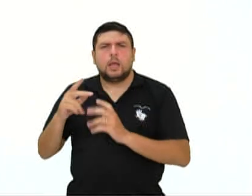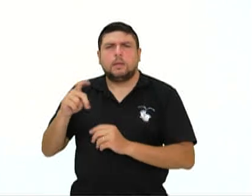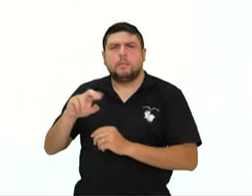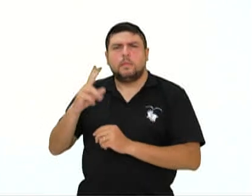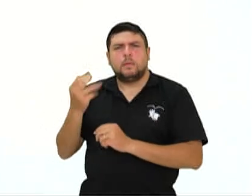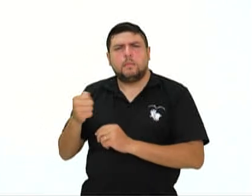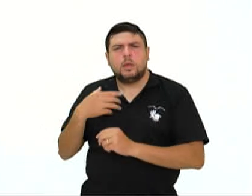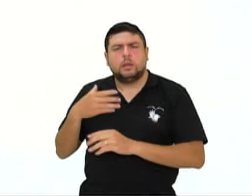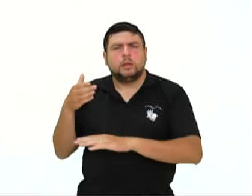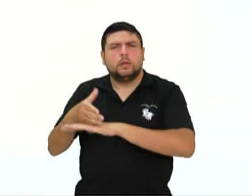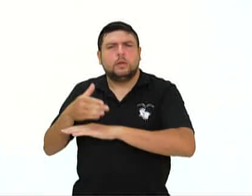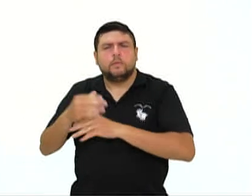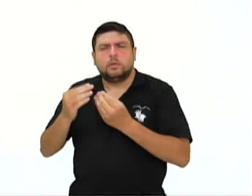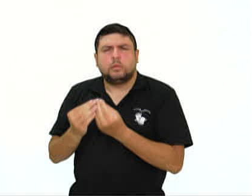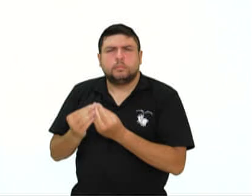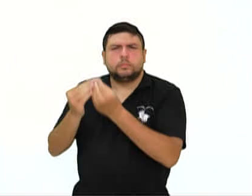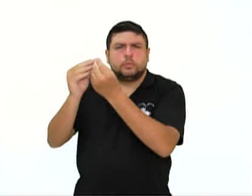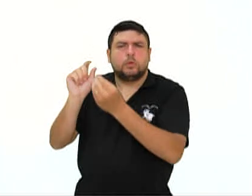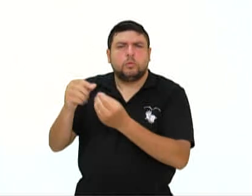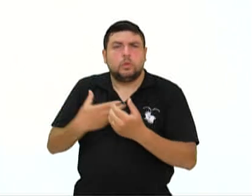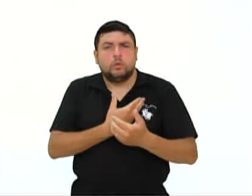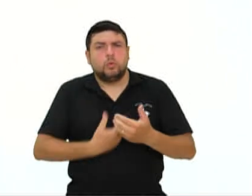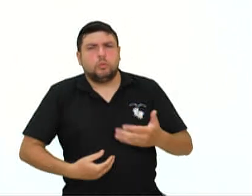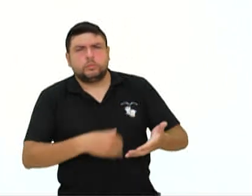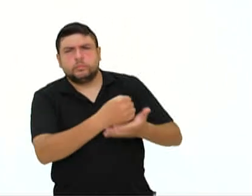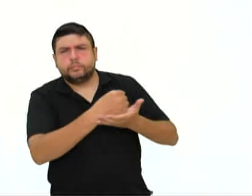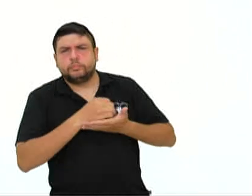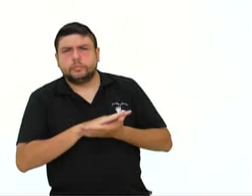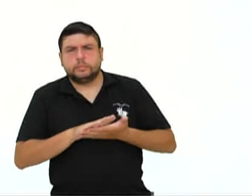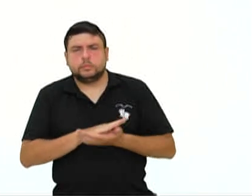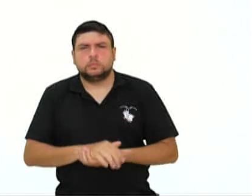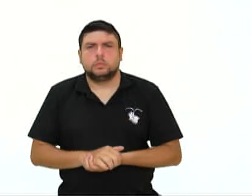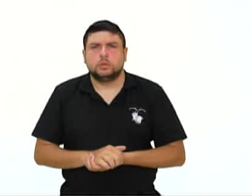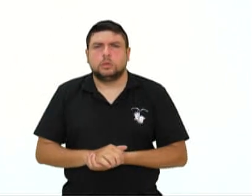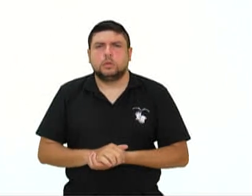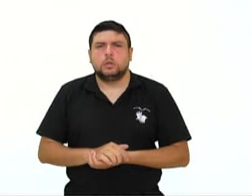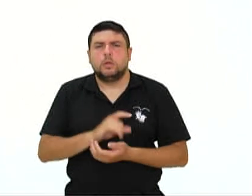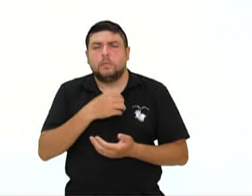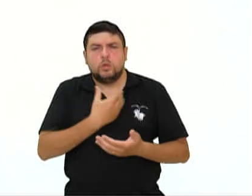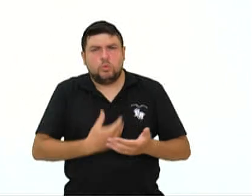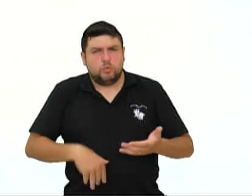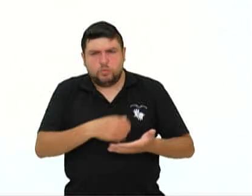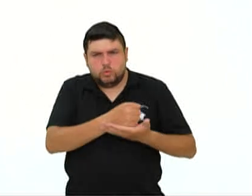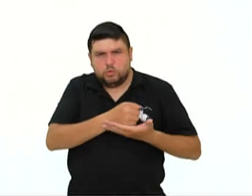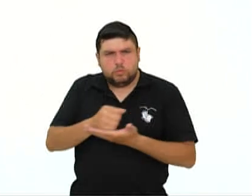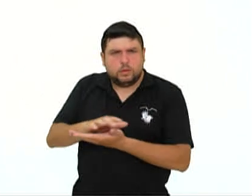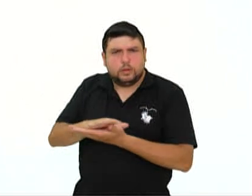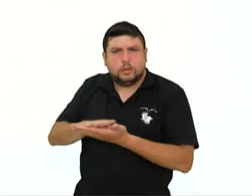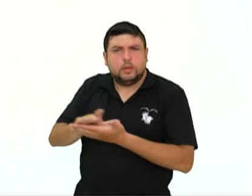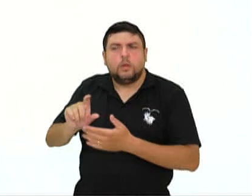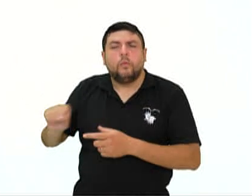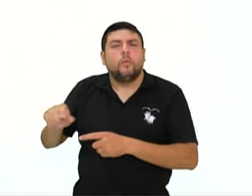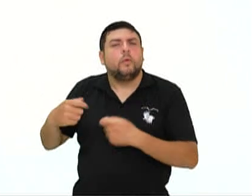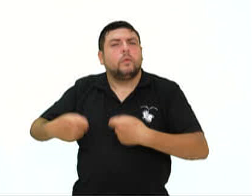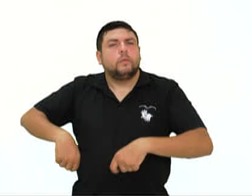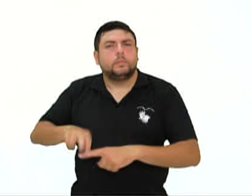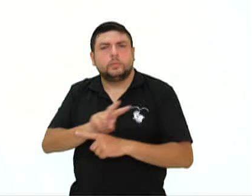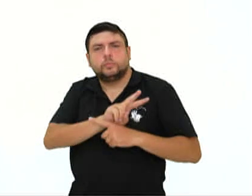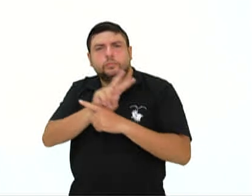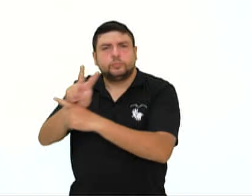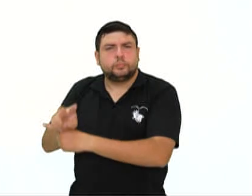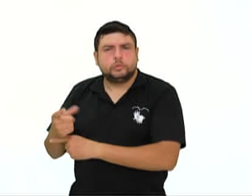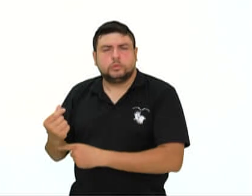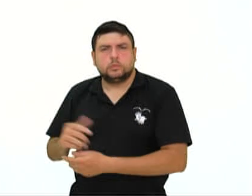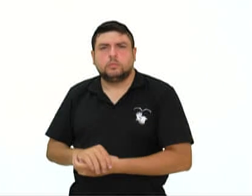a Deus a solução que os governos não deram. Que não deram aos que não podem viver sem empréstimos. Meus pais,